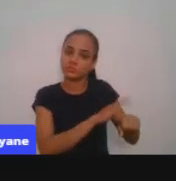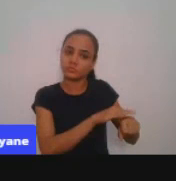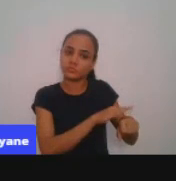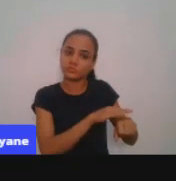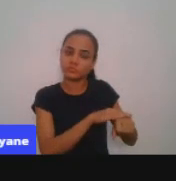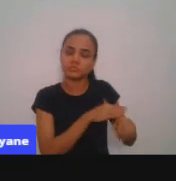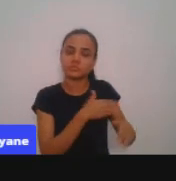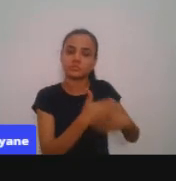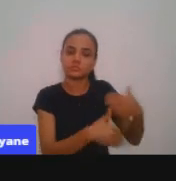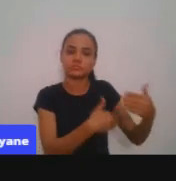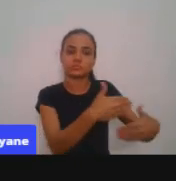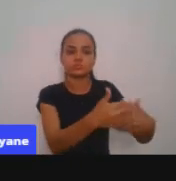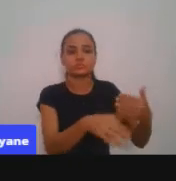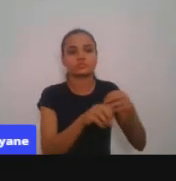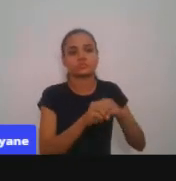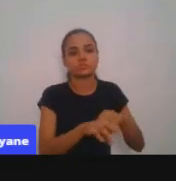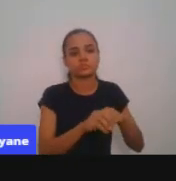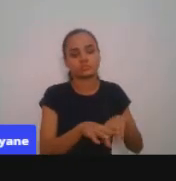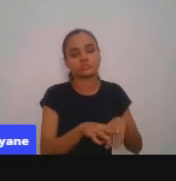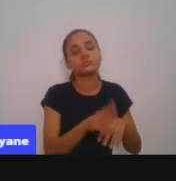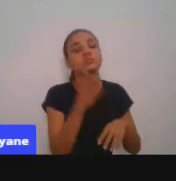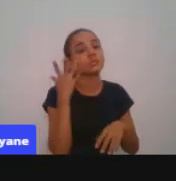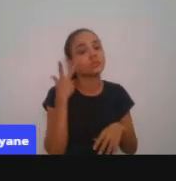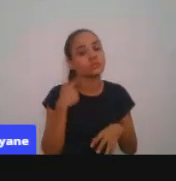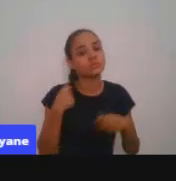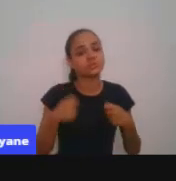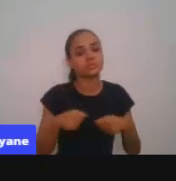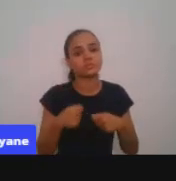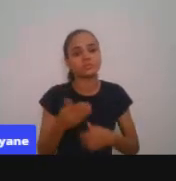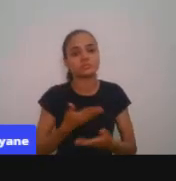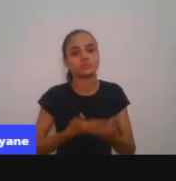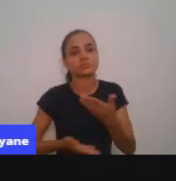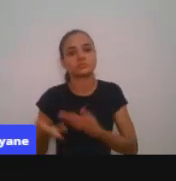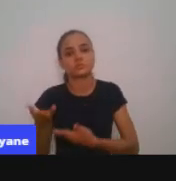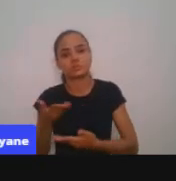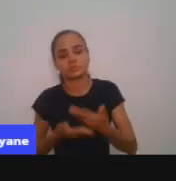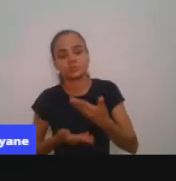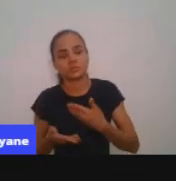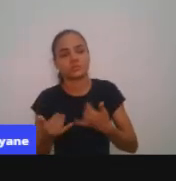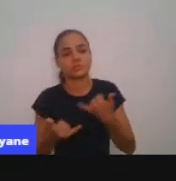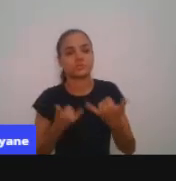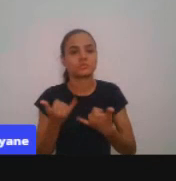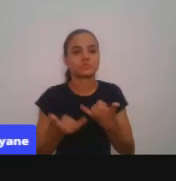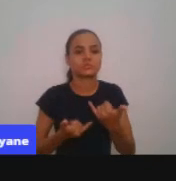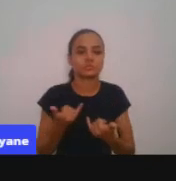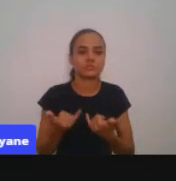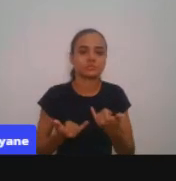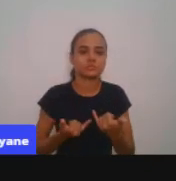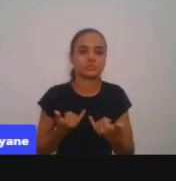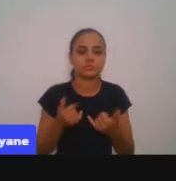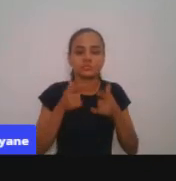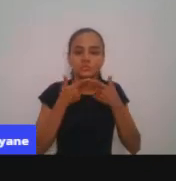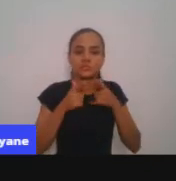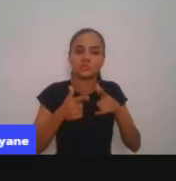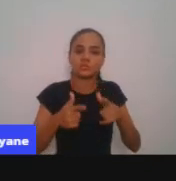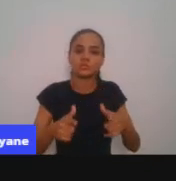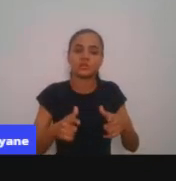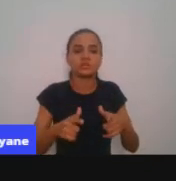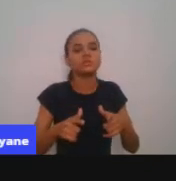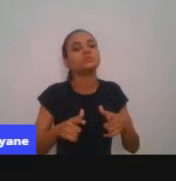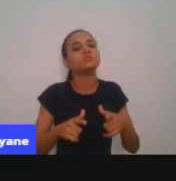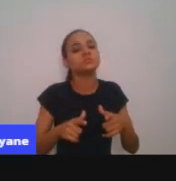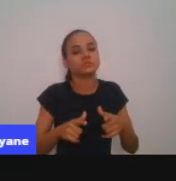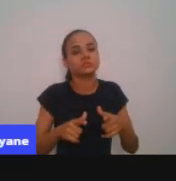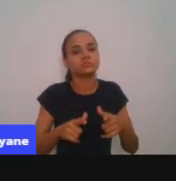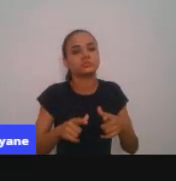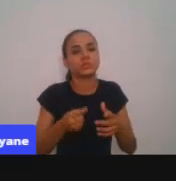criança precisa? Das interações, das brincadeiras, das múltiplas linguagens. Quer contribuir, Mai? Sim,